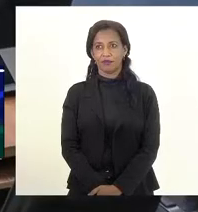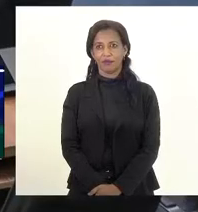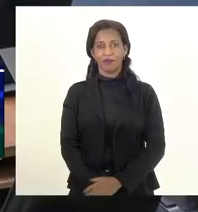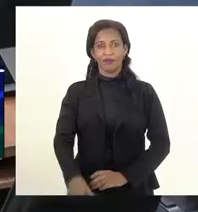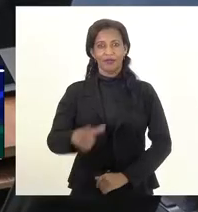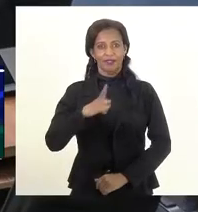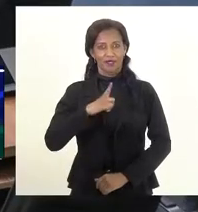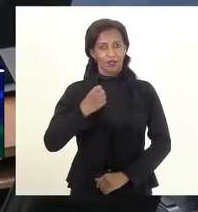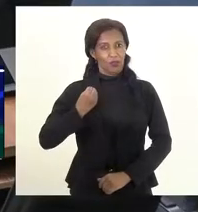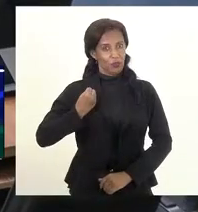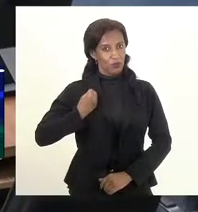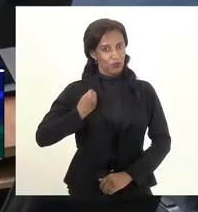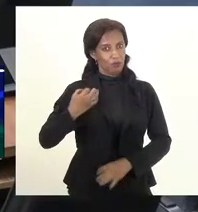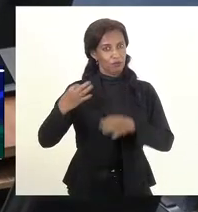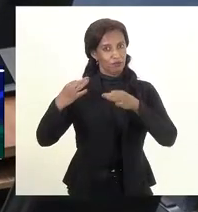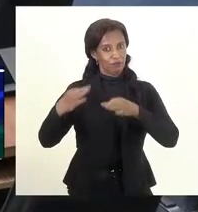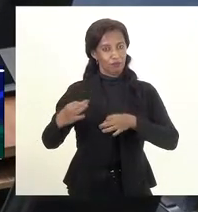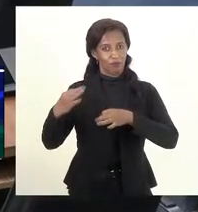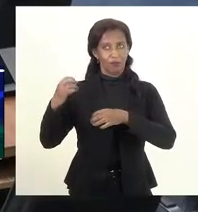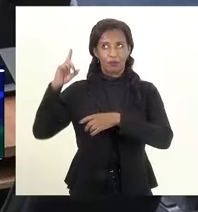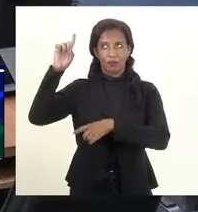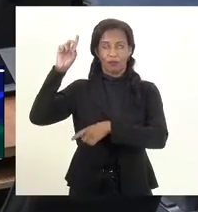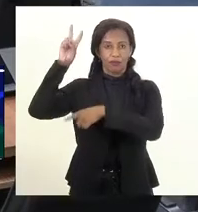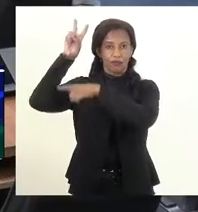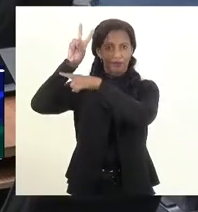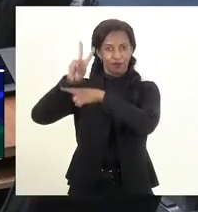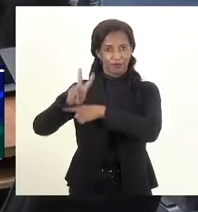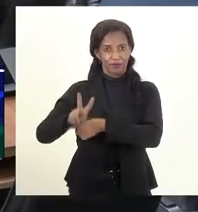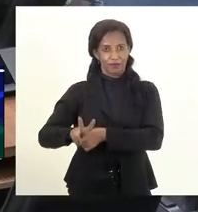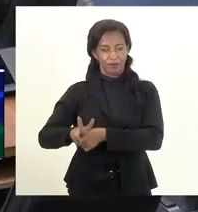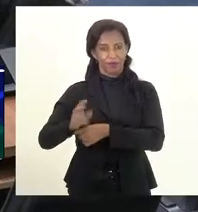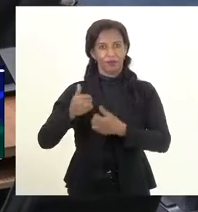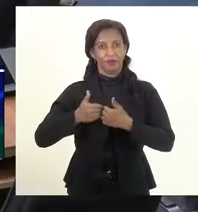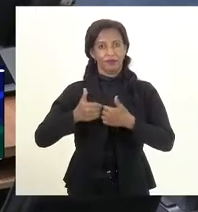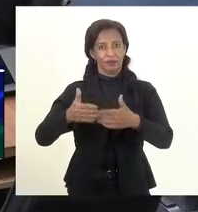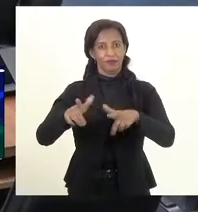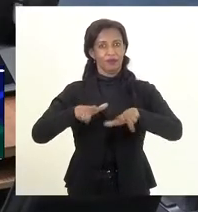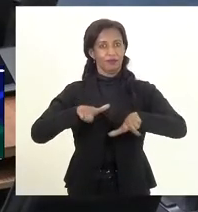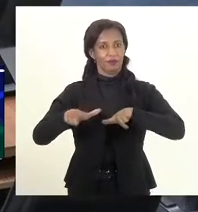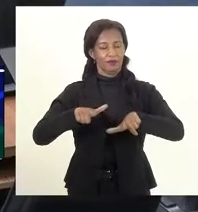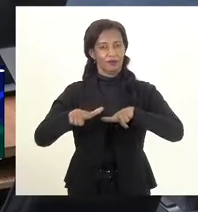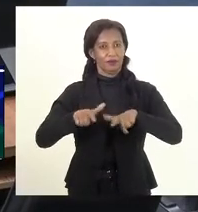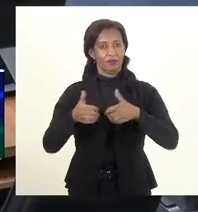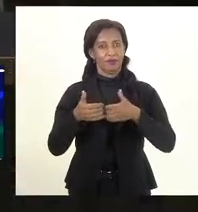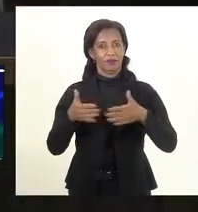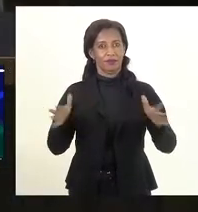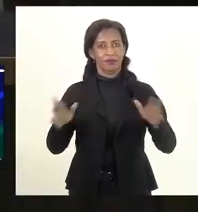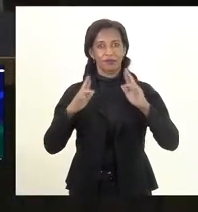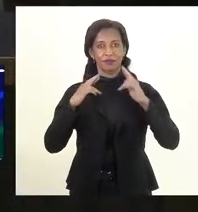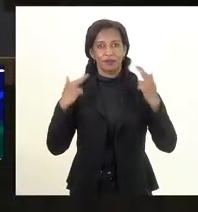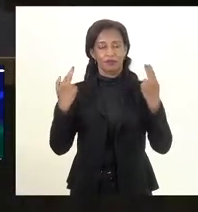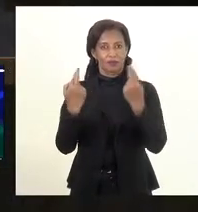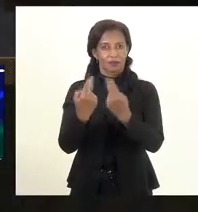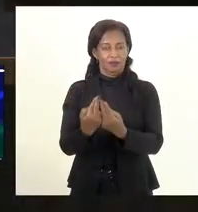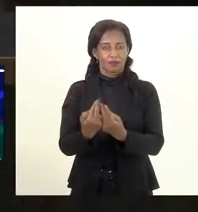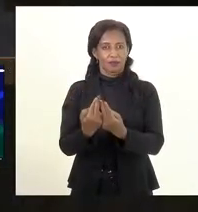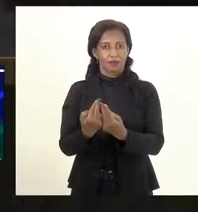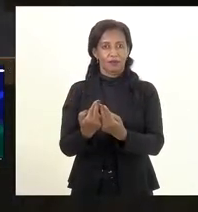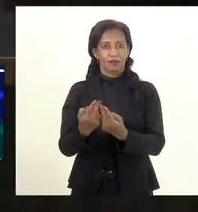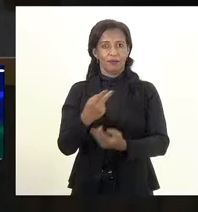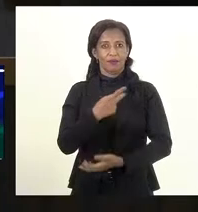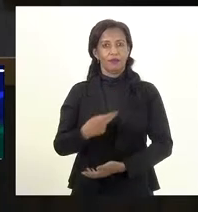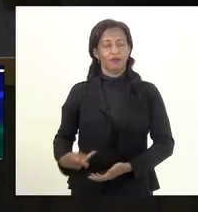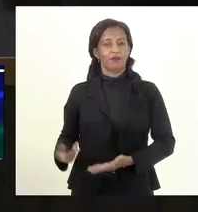em havendo número legal e sob a proteção de Deus iniciamos nosso trabalho está aberta a sessão a